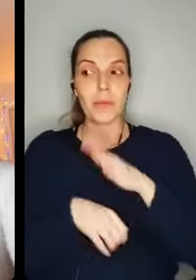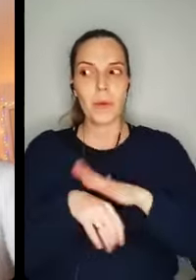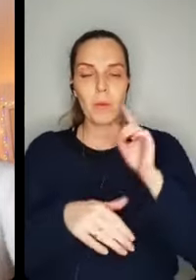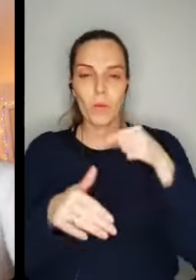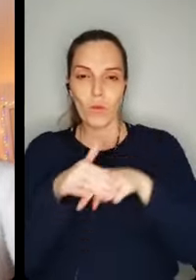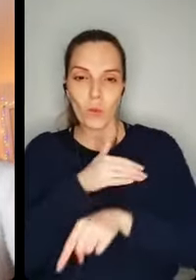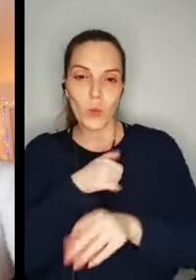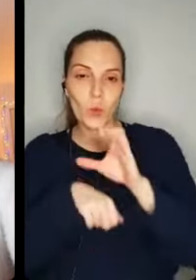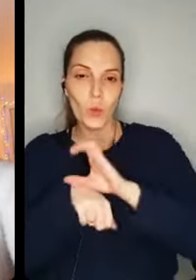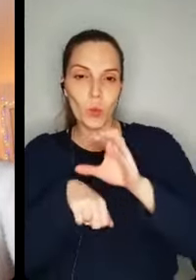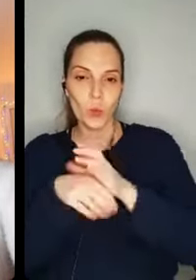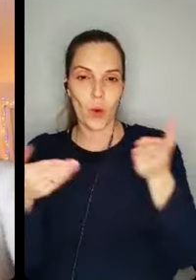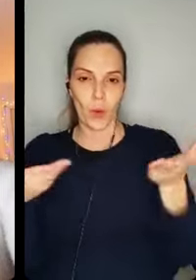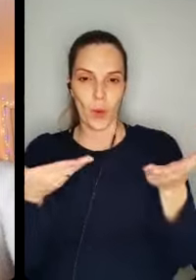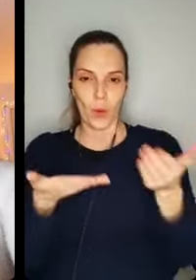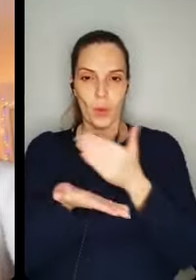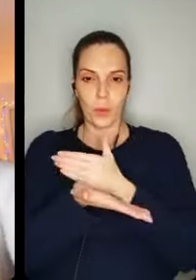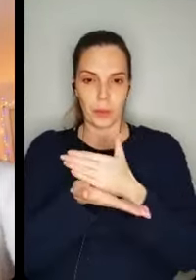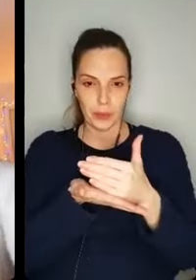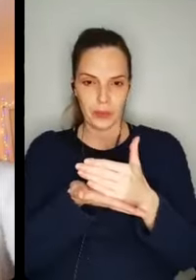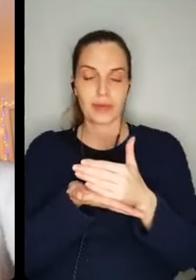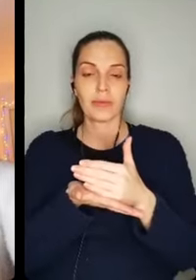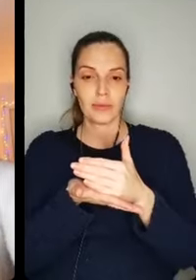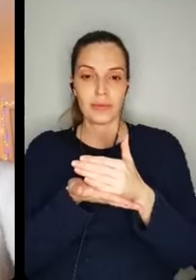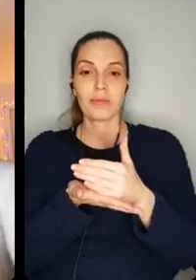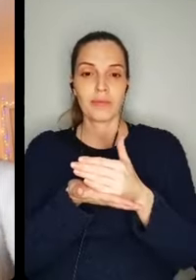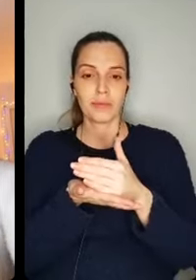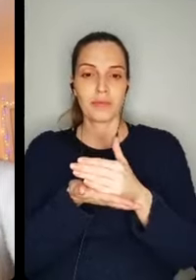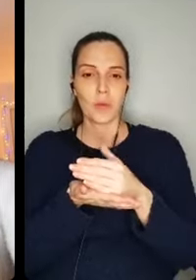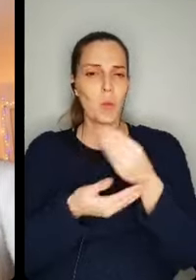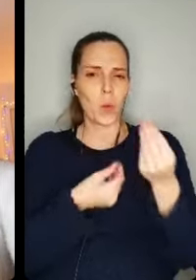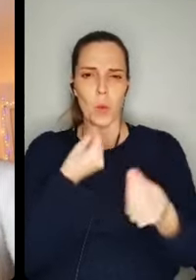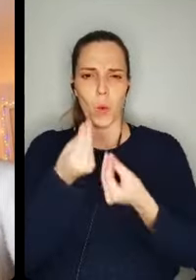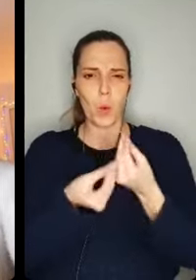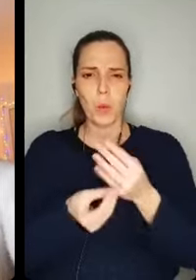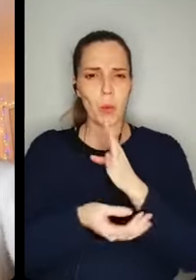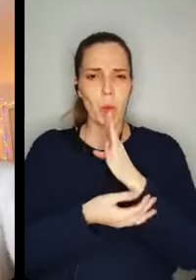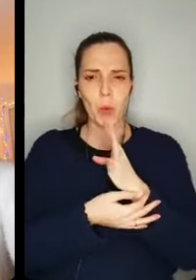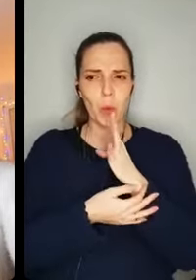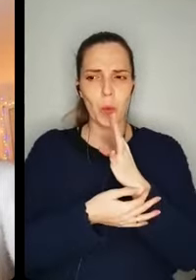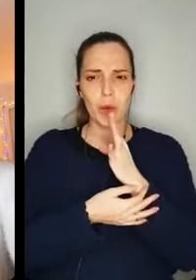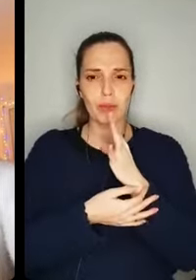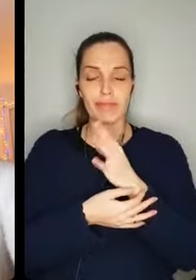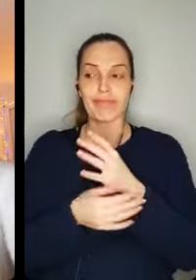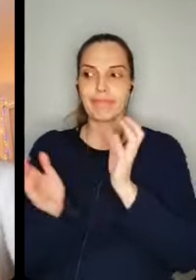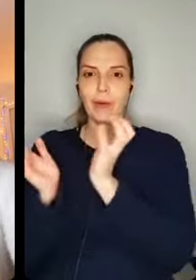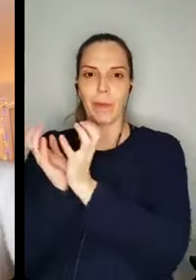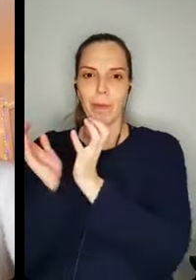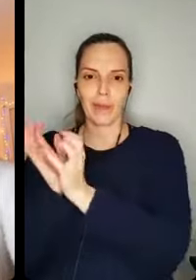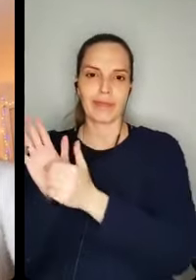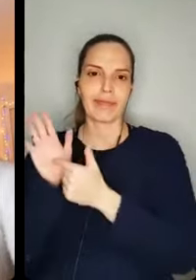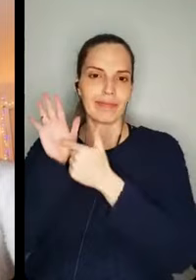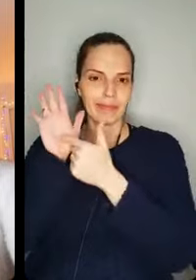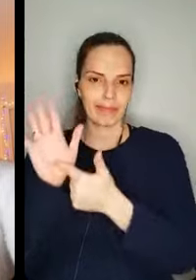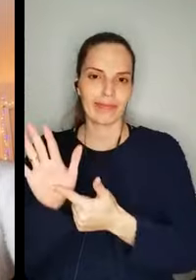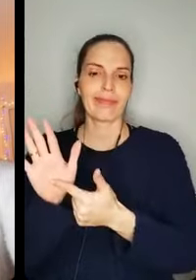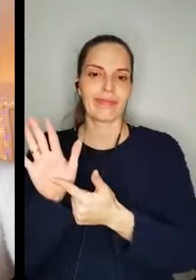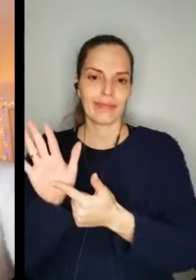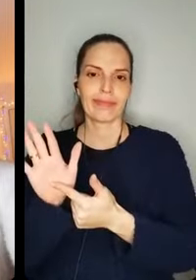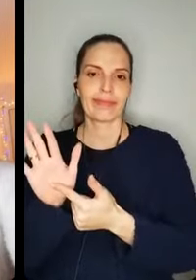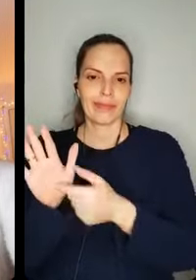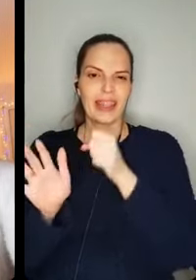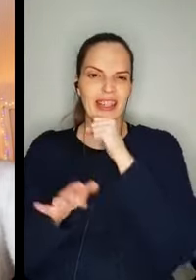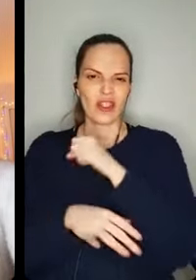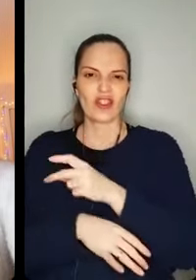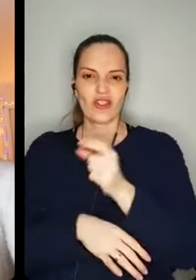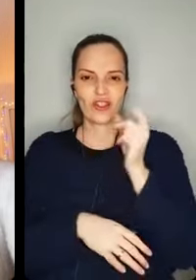agora, partindo da perspectiva dos próprios colegas e veteranos, né, do curso. E por que a gente está fazendo isso, então? A gente do NAP considera